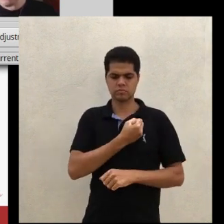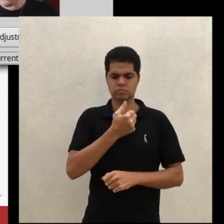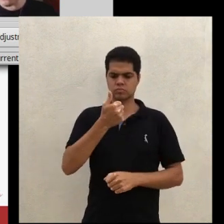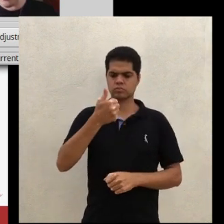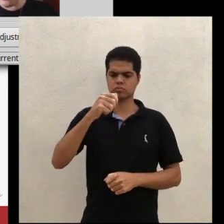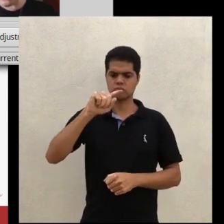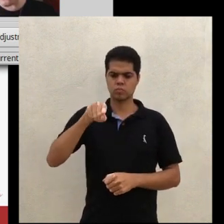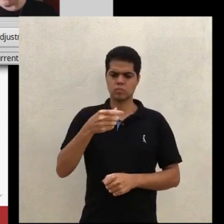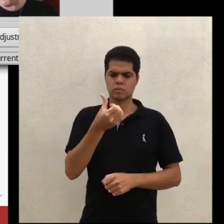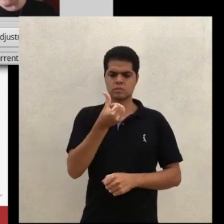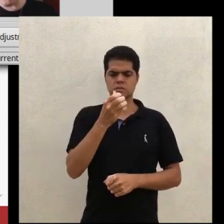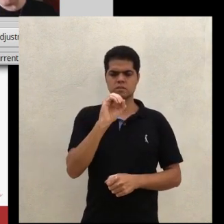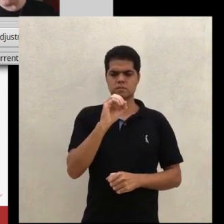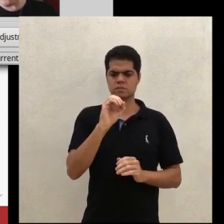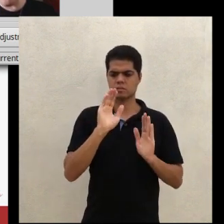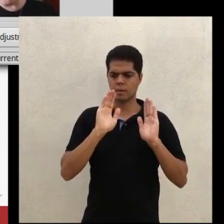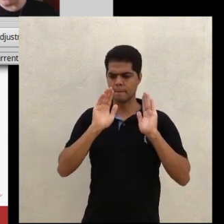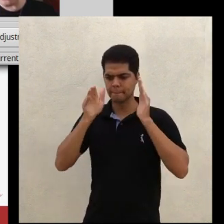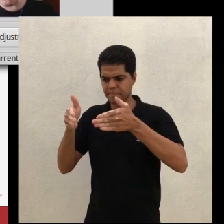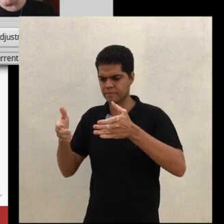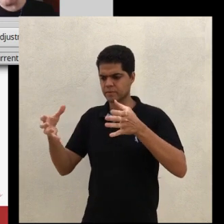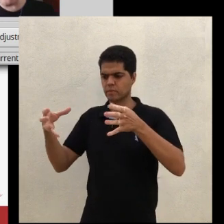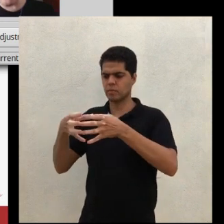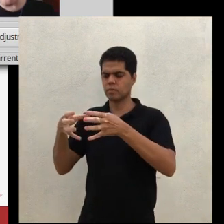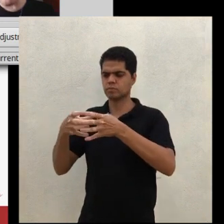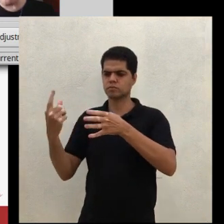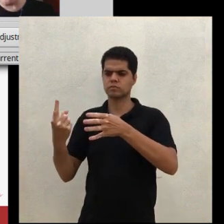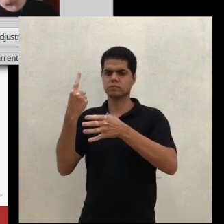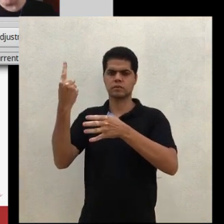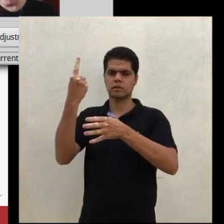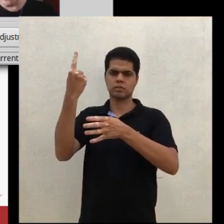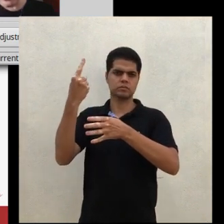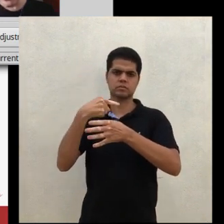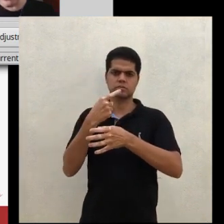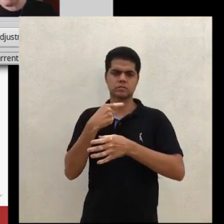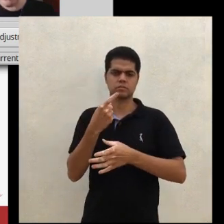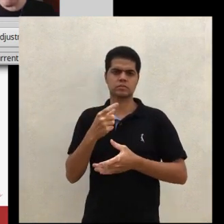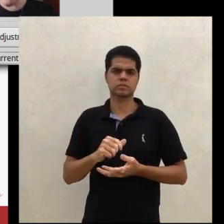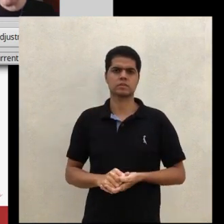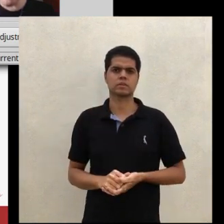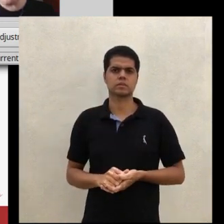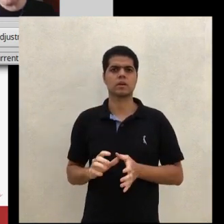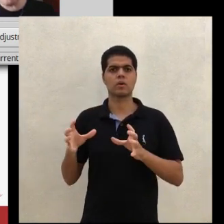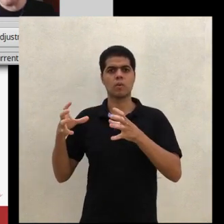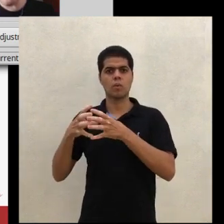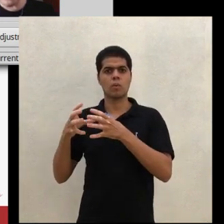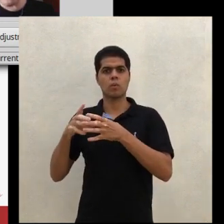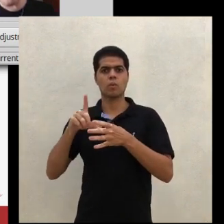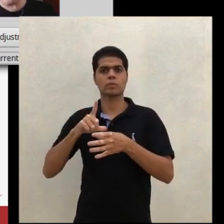Mas à medida que eu tenho pessoas mais altas, olha, pessoas de 1,70 m, ela cai mais ou menos aqui na metade. Ela